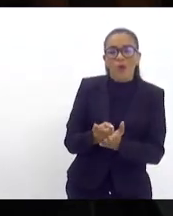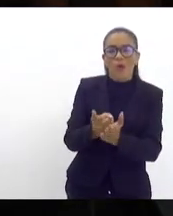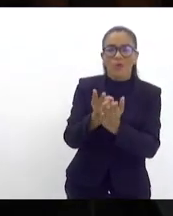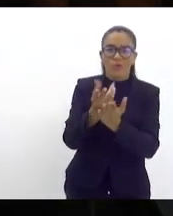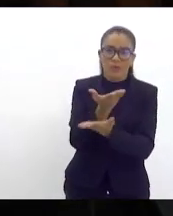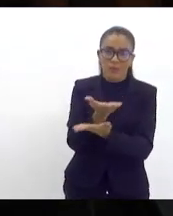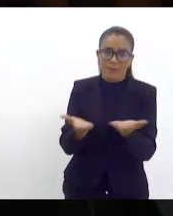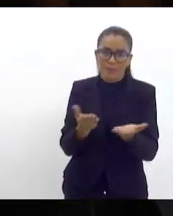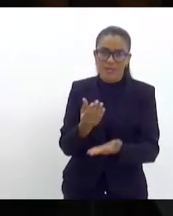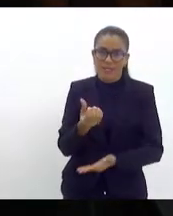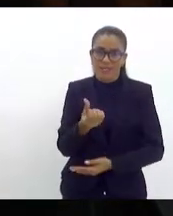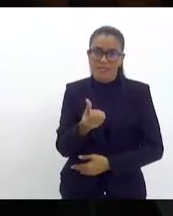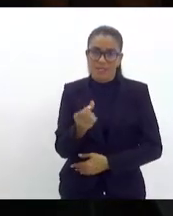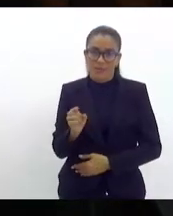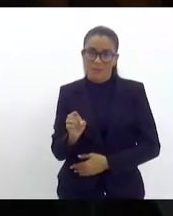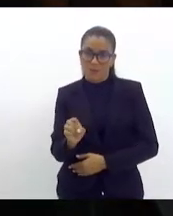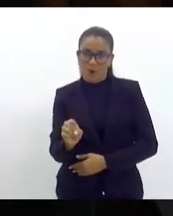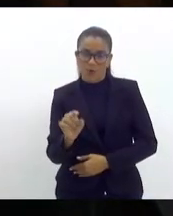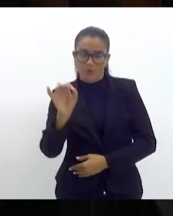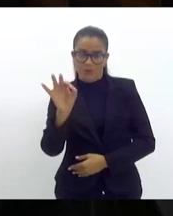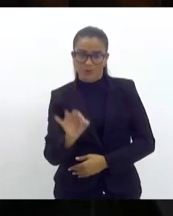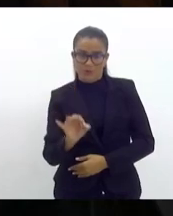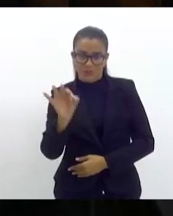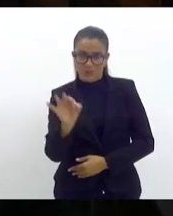6 pontos percentuais